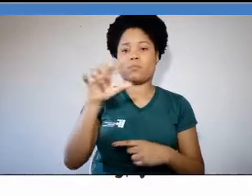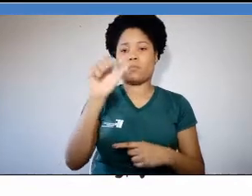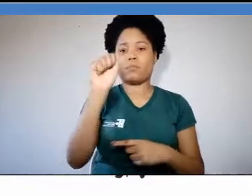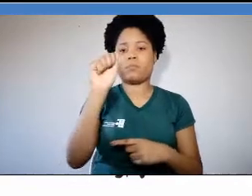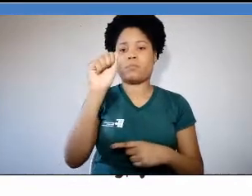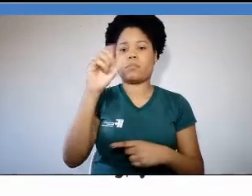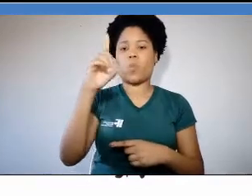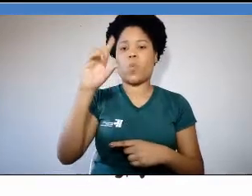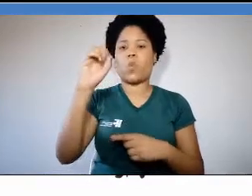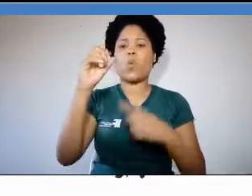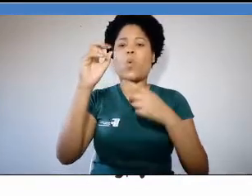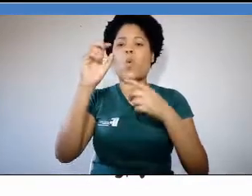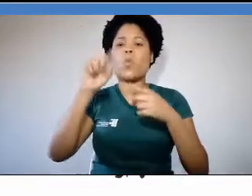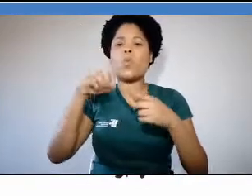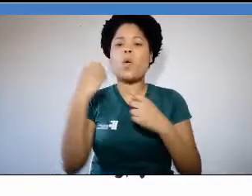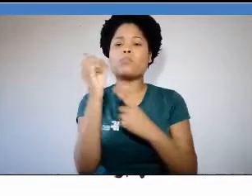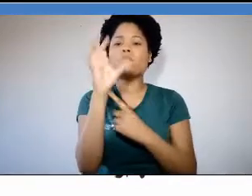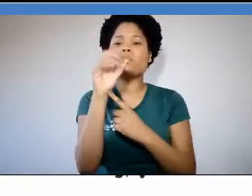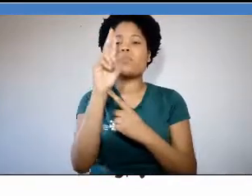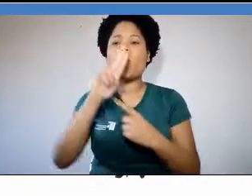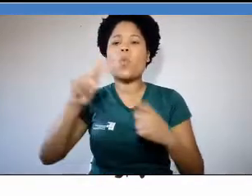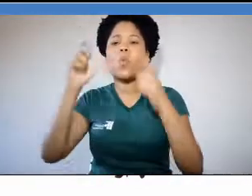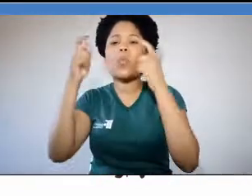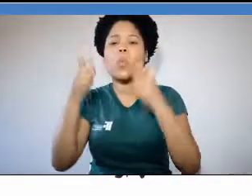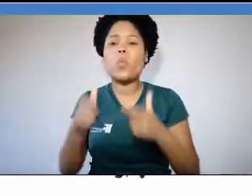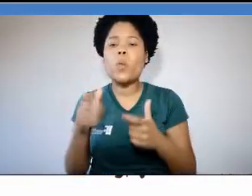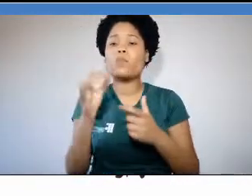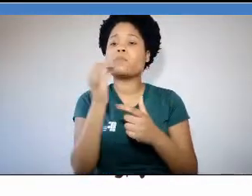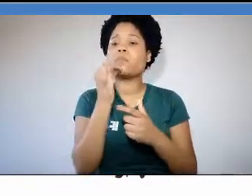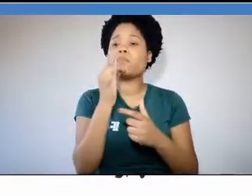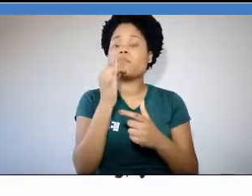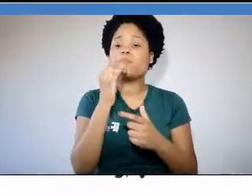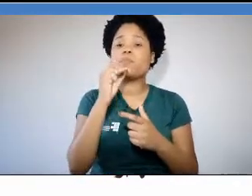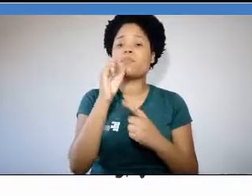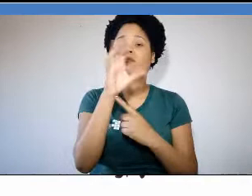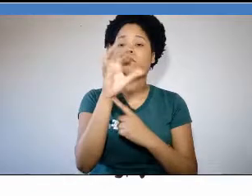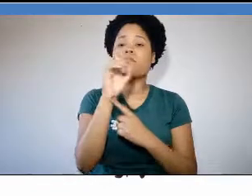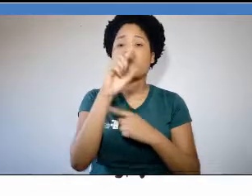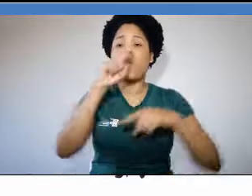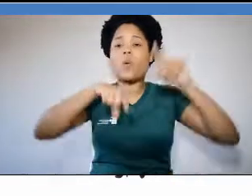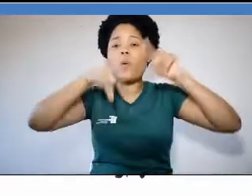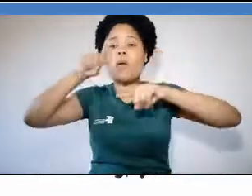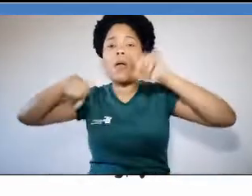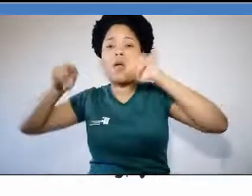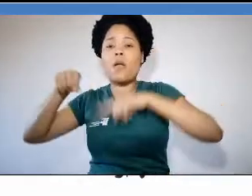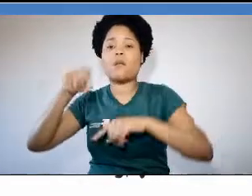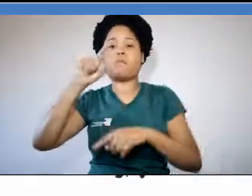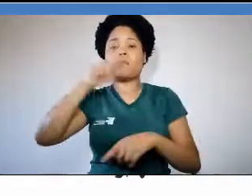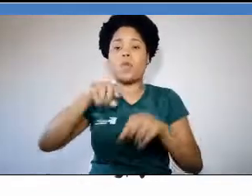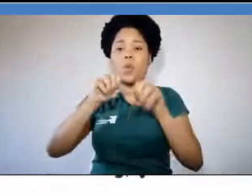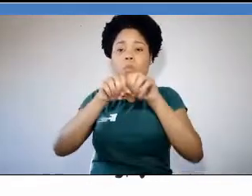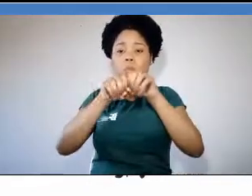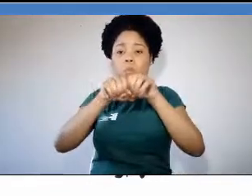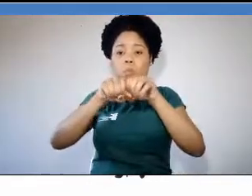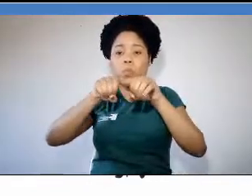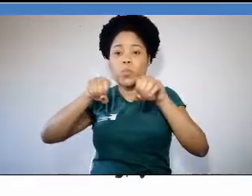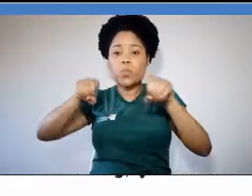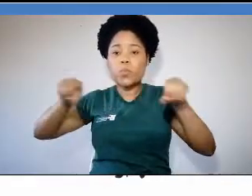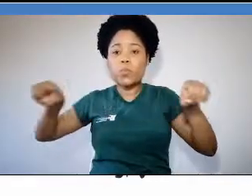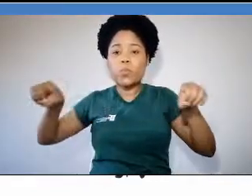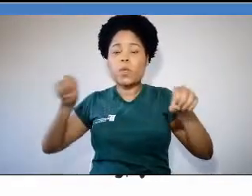onde a gente usa sinal digital? Um exemplo de sinal analógico, né? Se a gente for olhar, é o